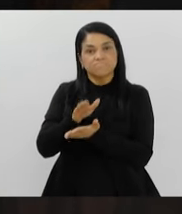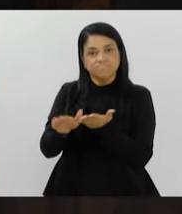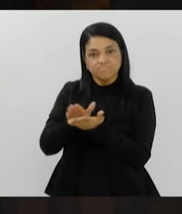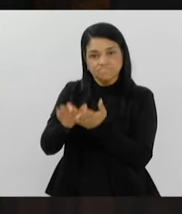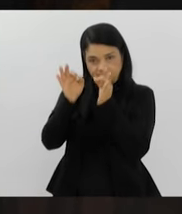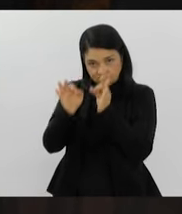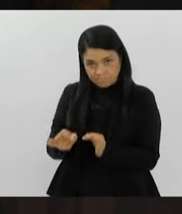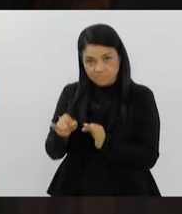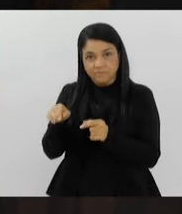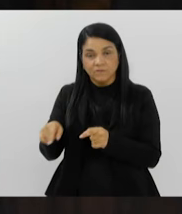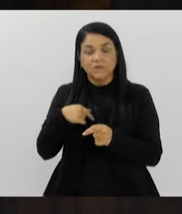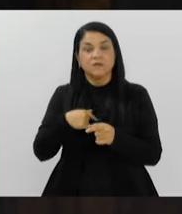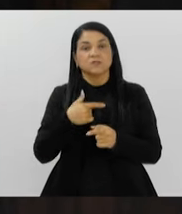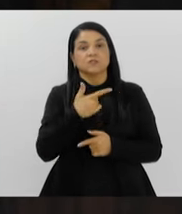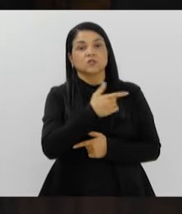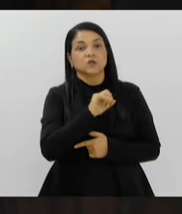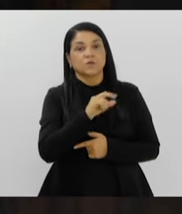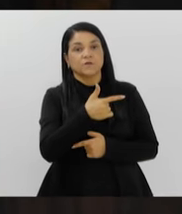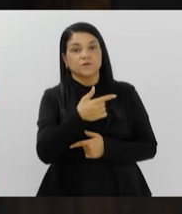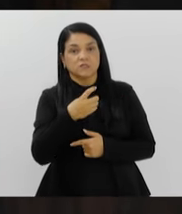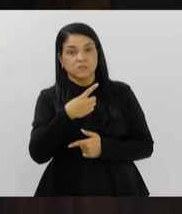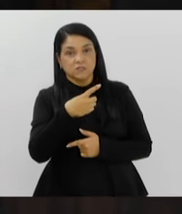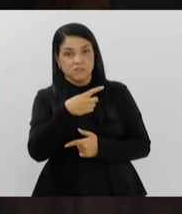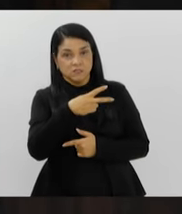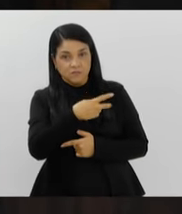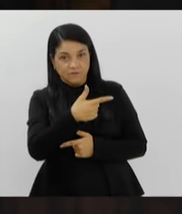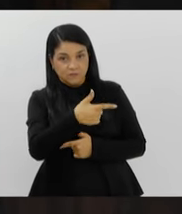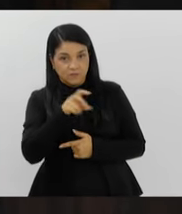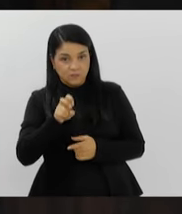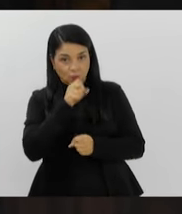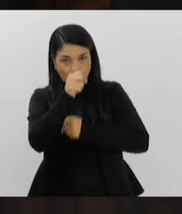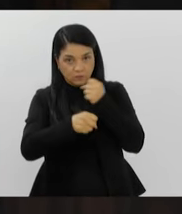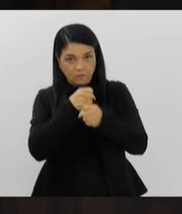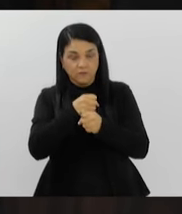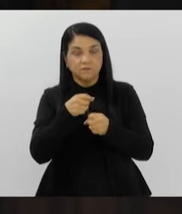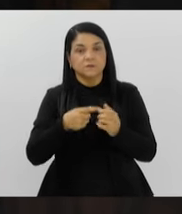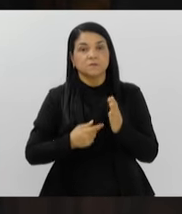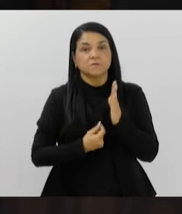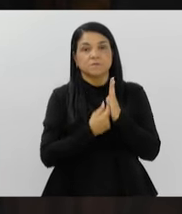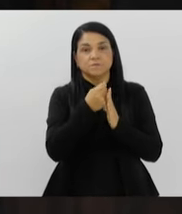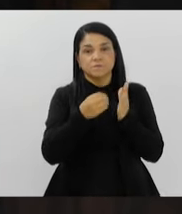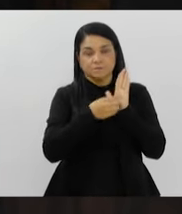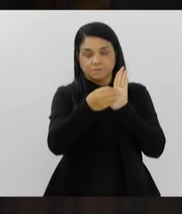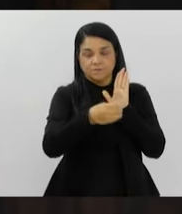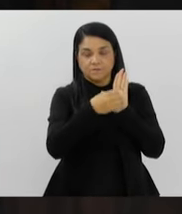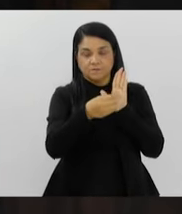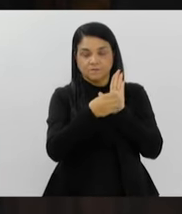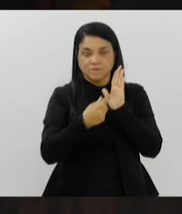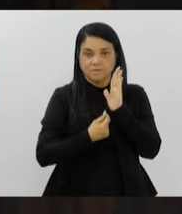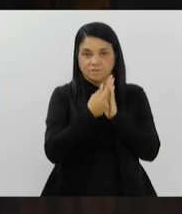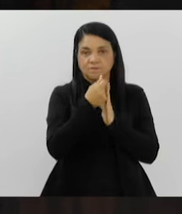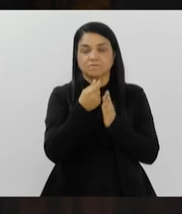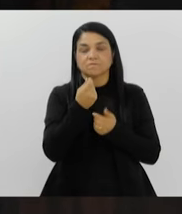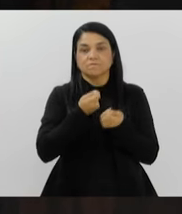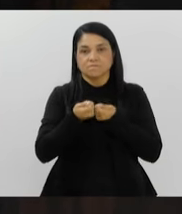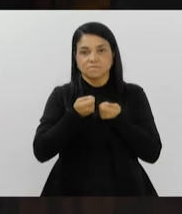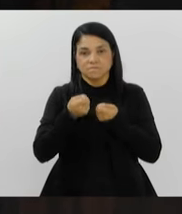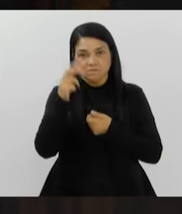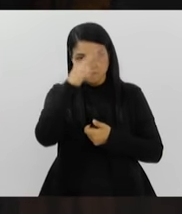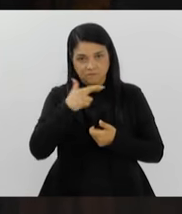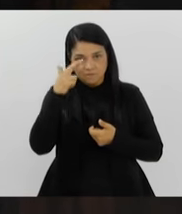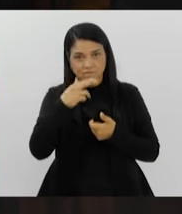para o exercício financeiro 2025. Pareceres das comissões de orçamento, finanças, fiscalização financeira e controle,